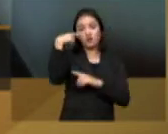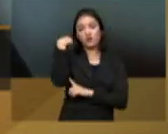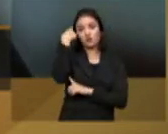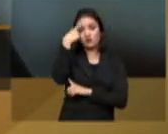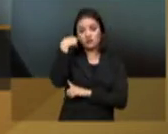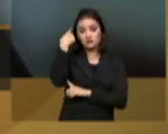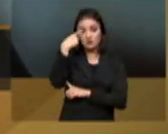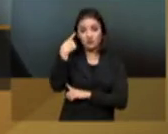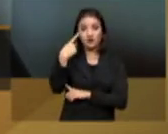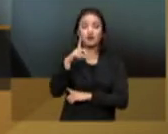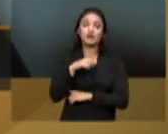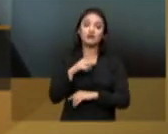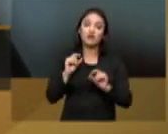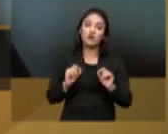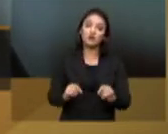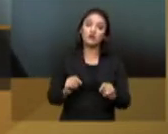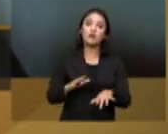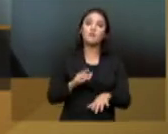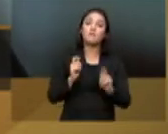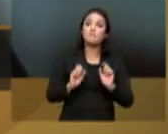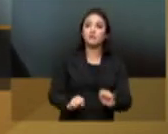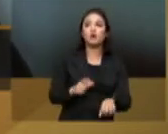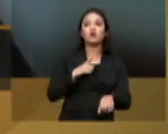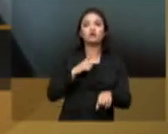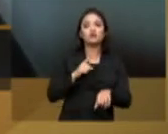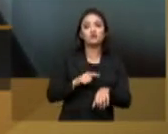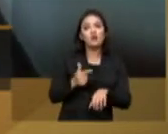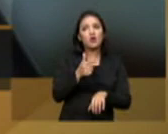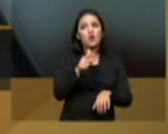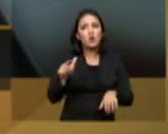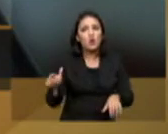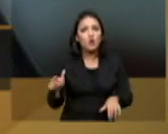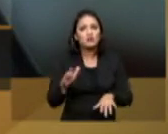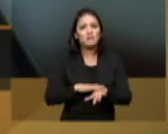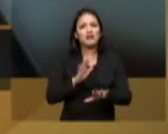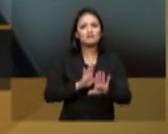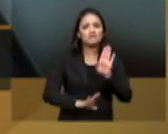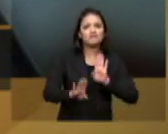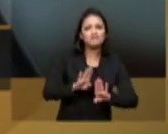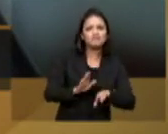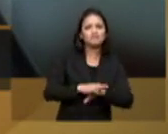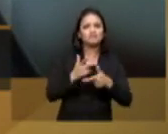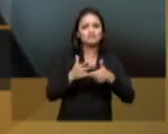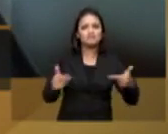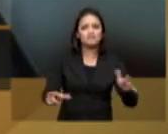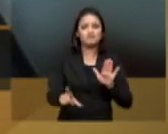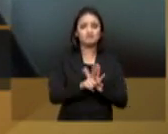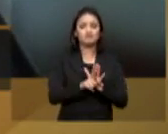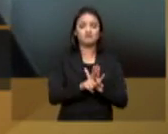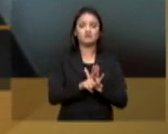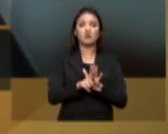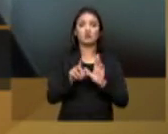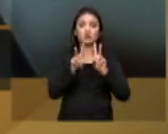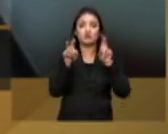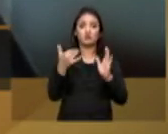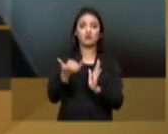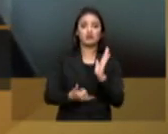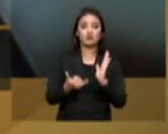no tratamento dos tributos retributivos. Isso porque estão eles ligados a uma